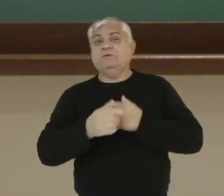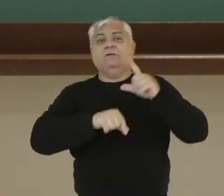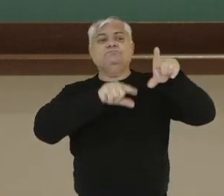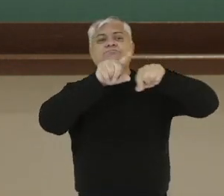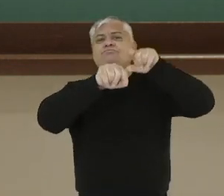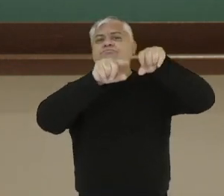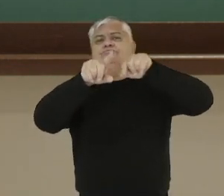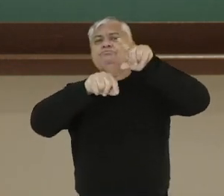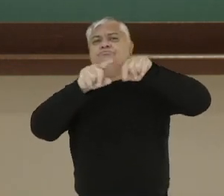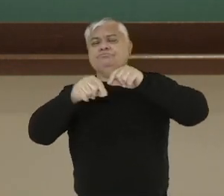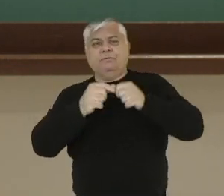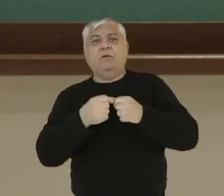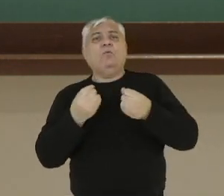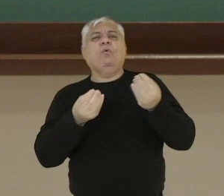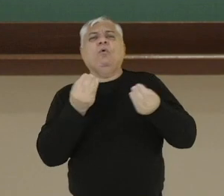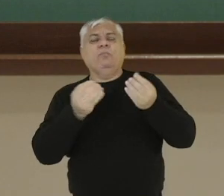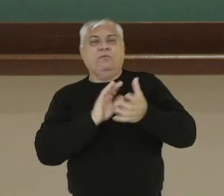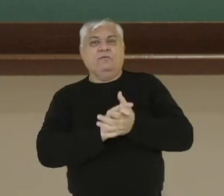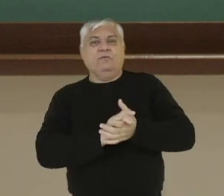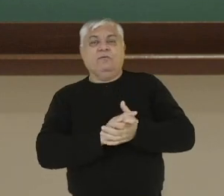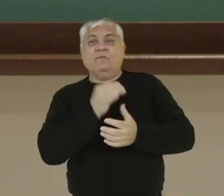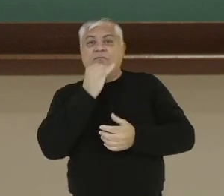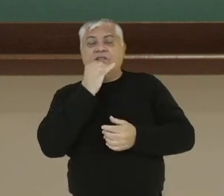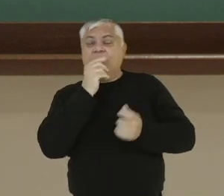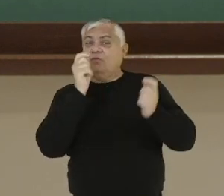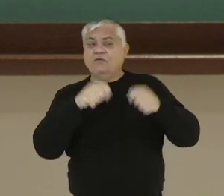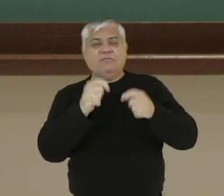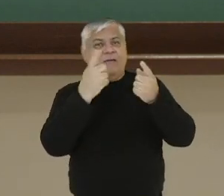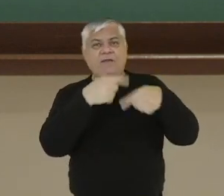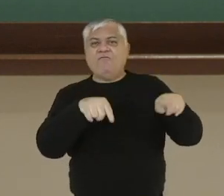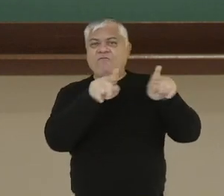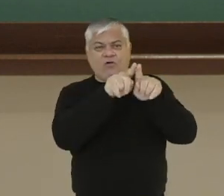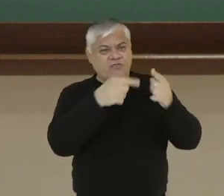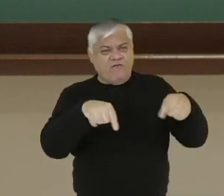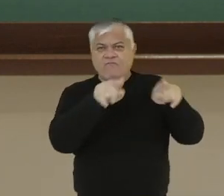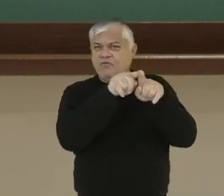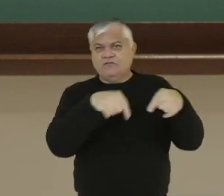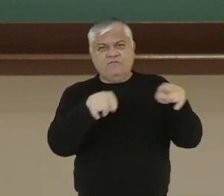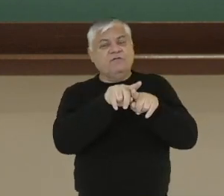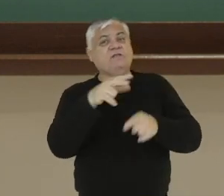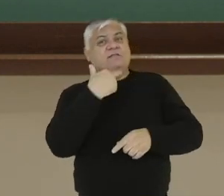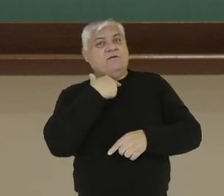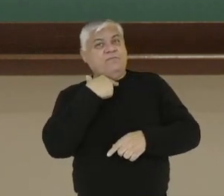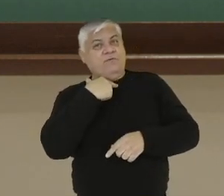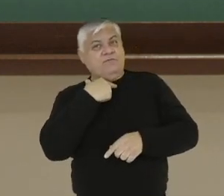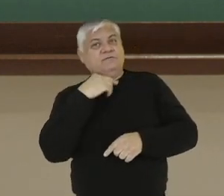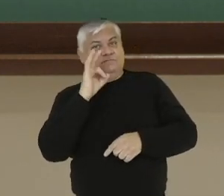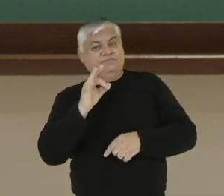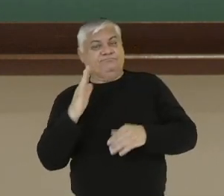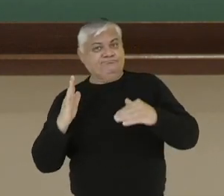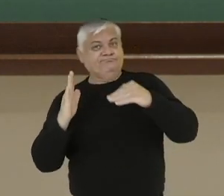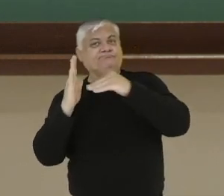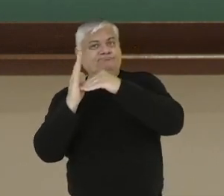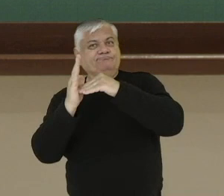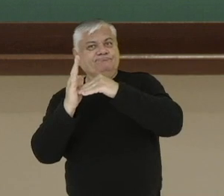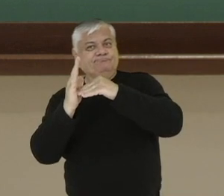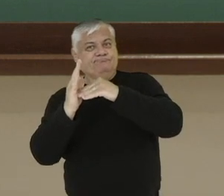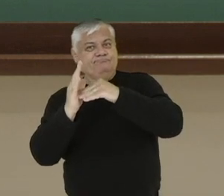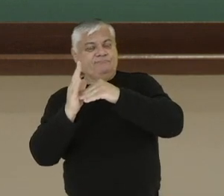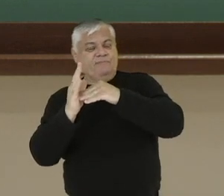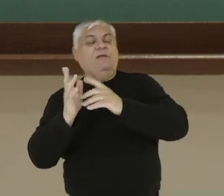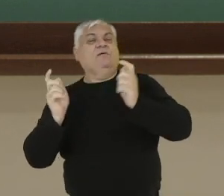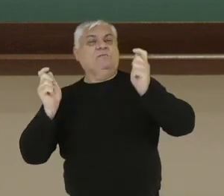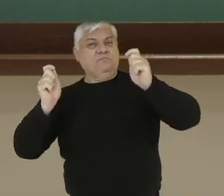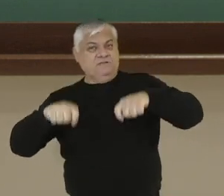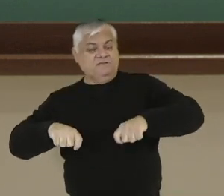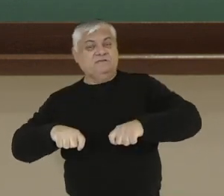não vai ser independente? Quando eu não posso repetir a letra ou repetir o algarismo, por exemplo. Porque daí a próxima escolha vai depender